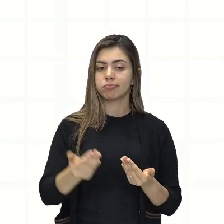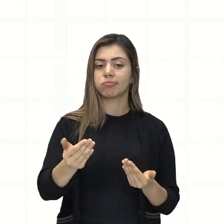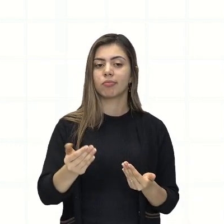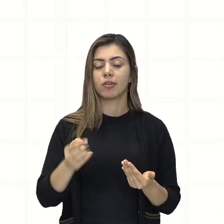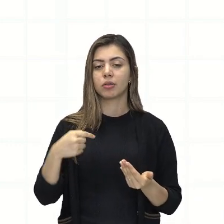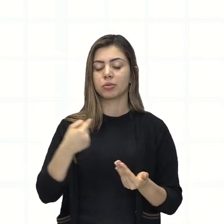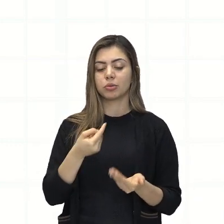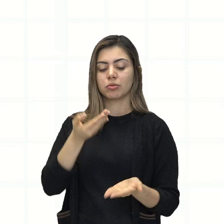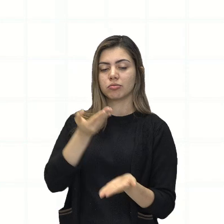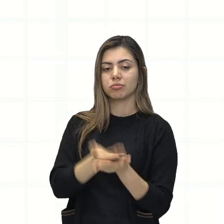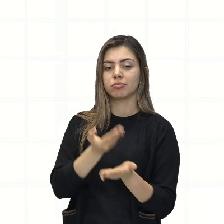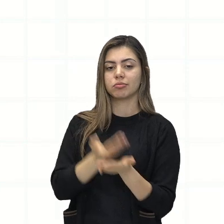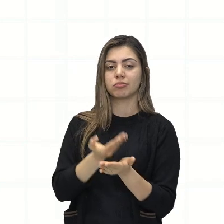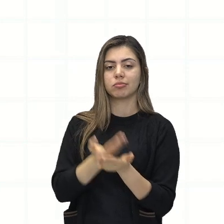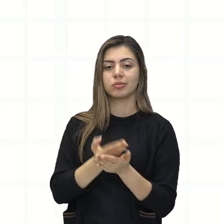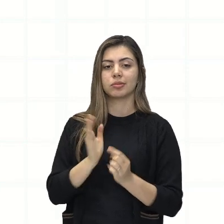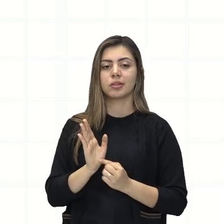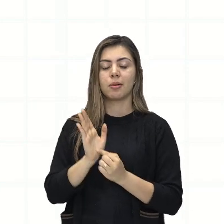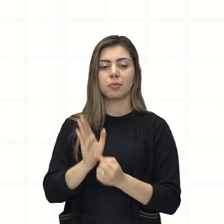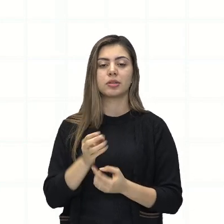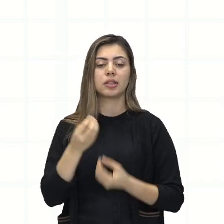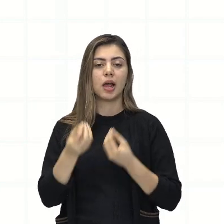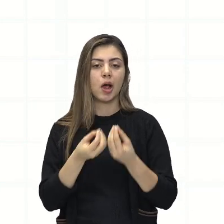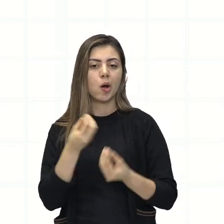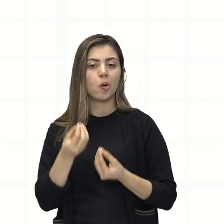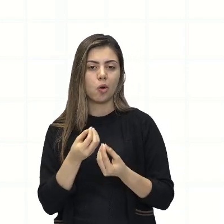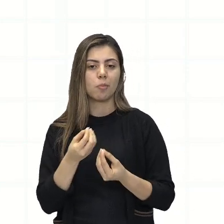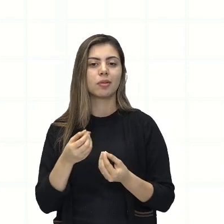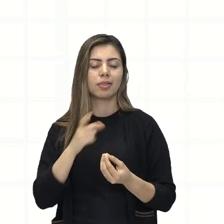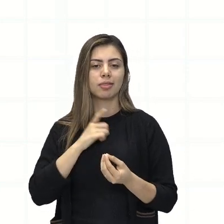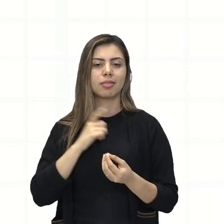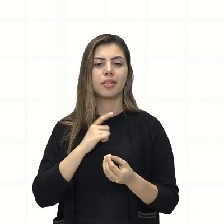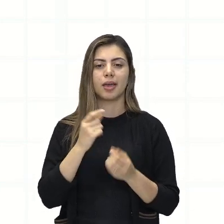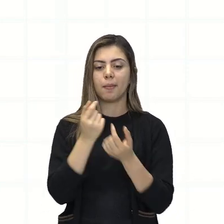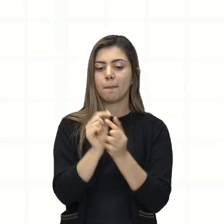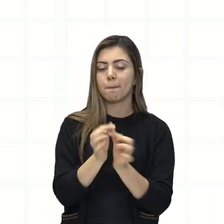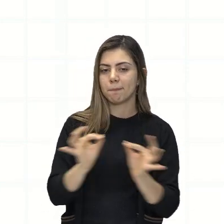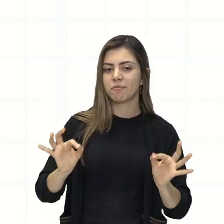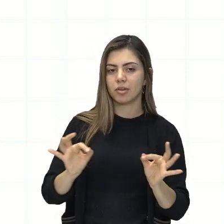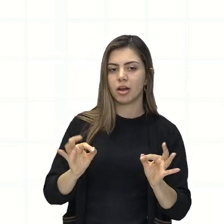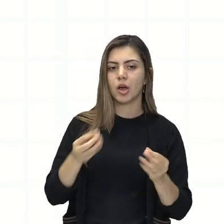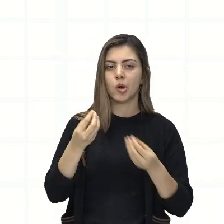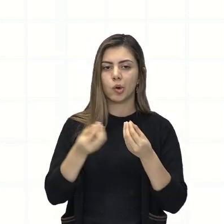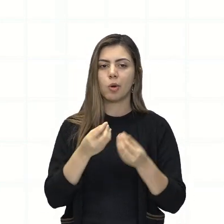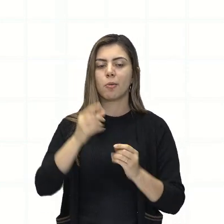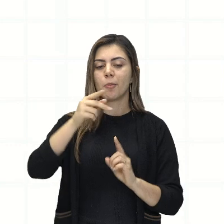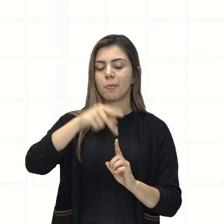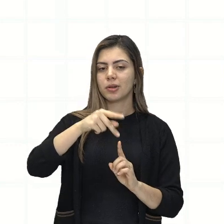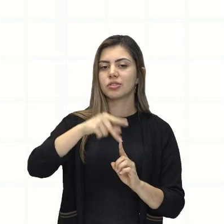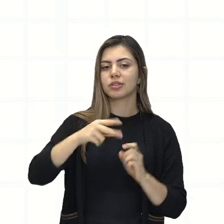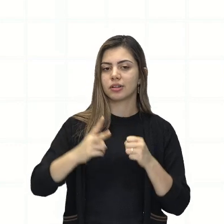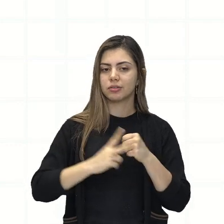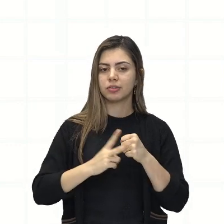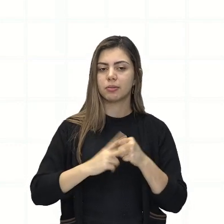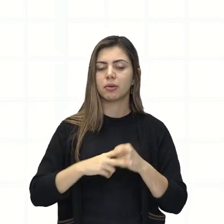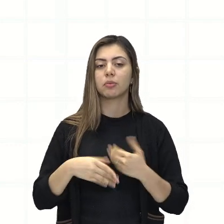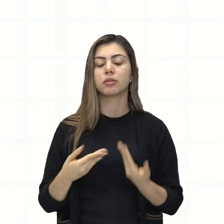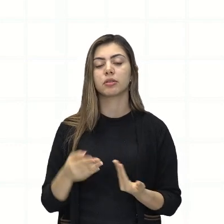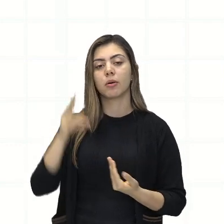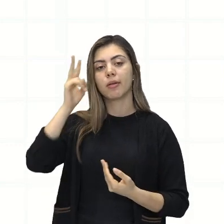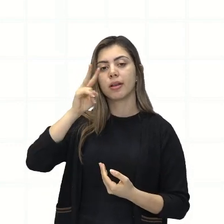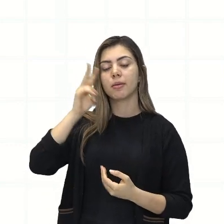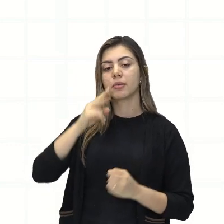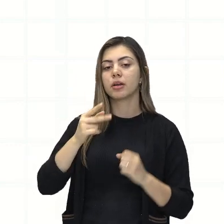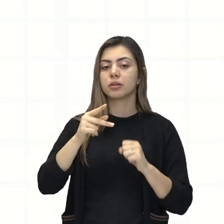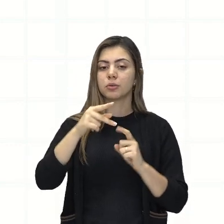nós vamos trabalhar sintaticamente a predicação verbal. Lembrando que a predicação